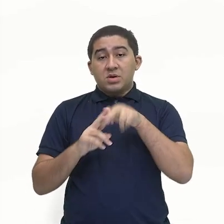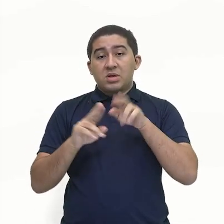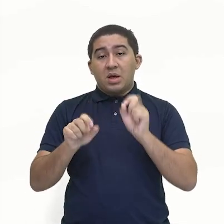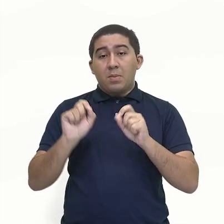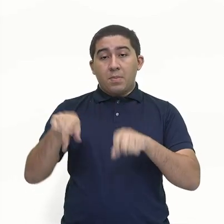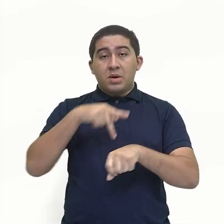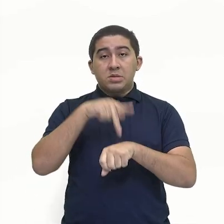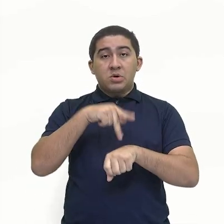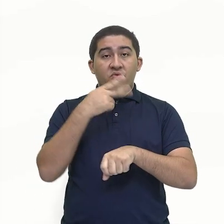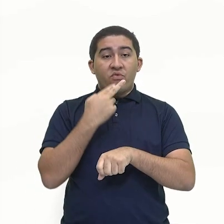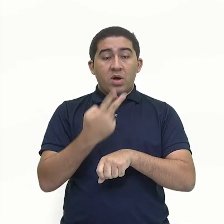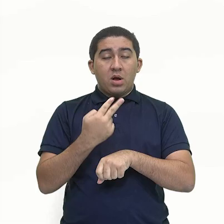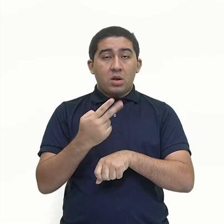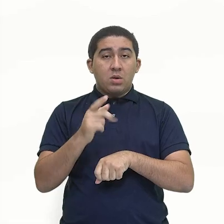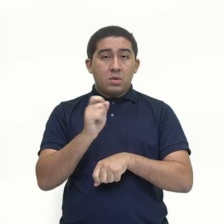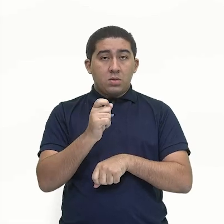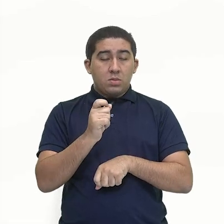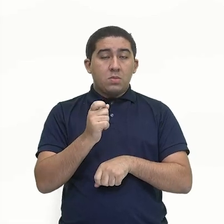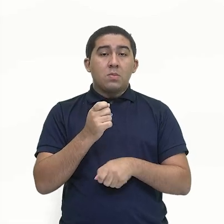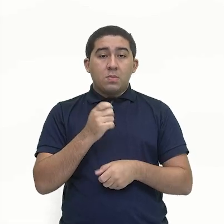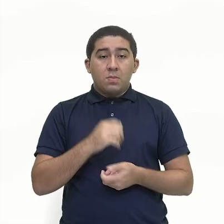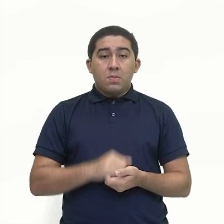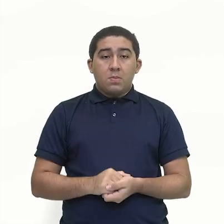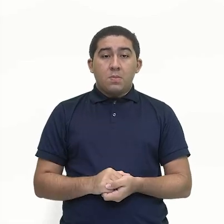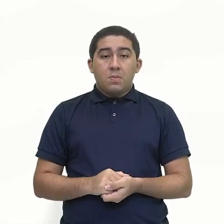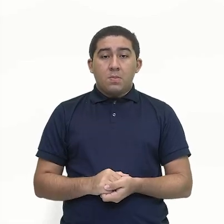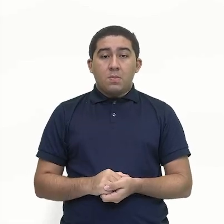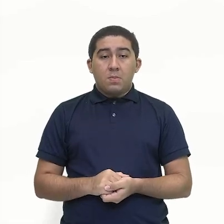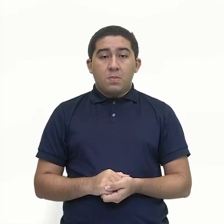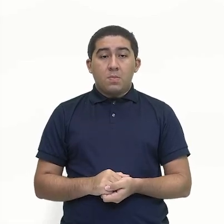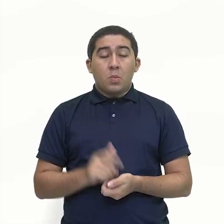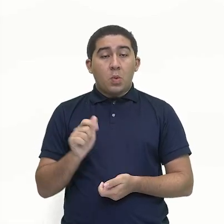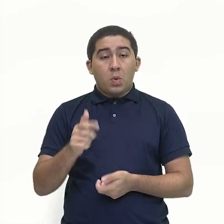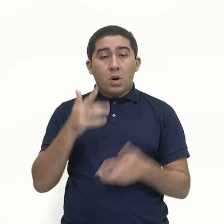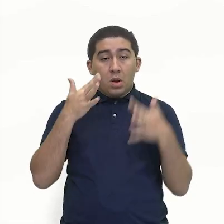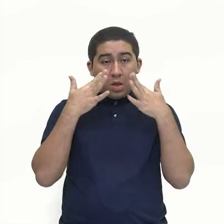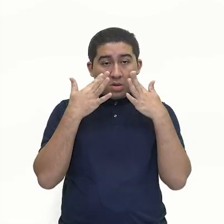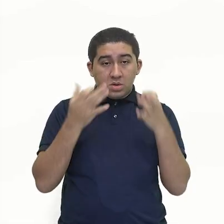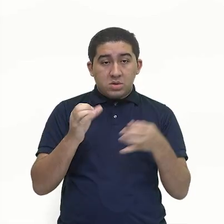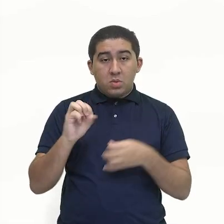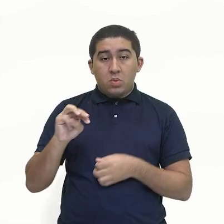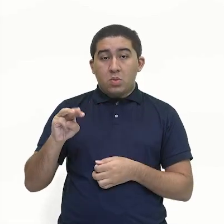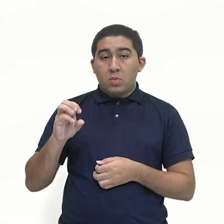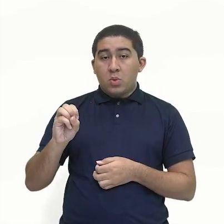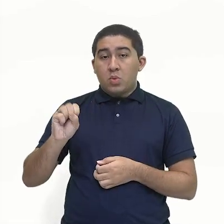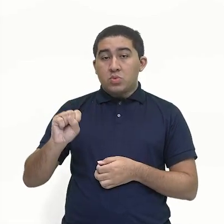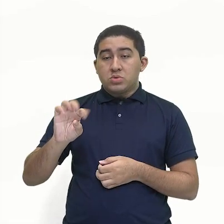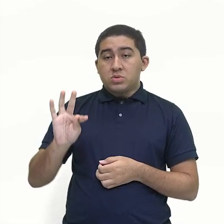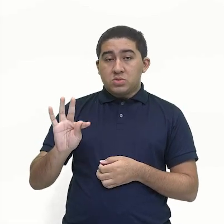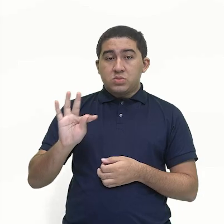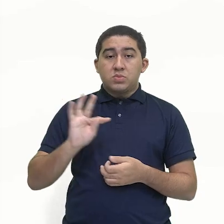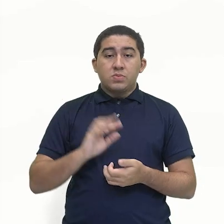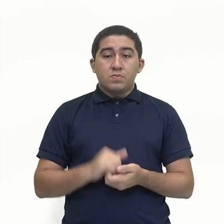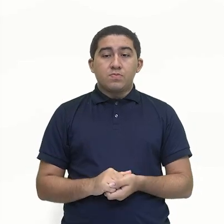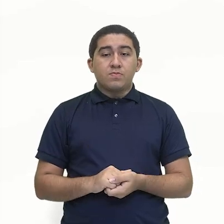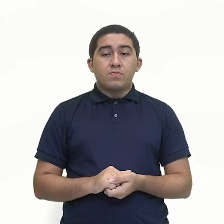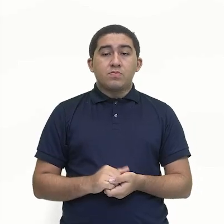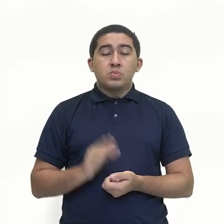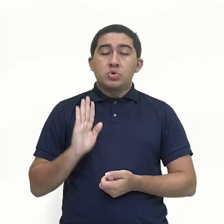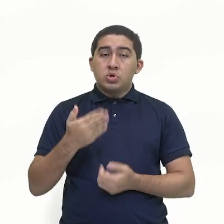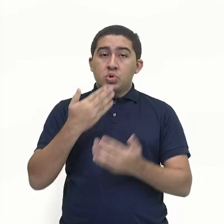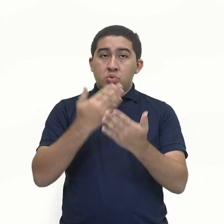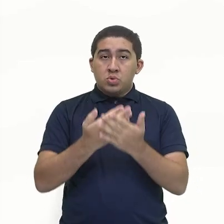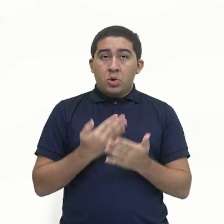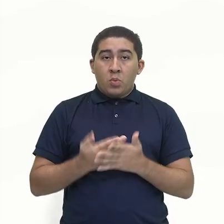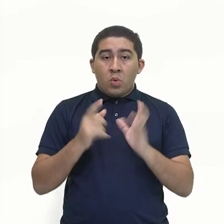tá? Nessa expressão aqui, ó, que eu vou deixar em destaque. The most, tá? Nós já vimos isso,